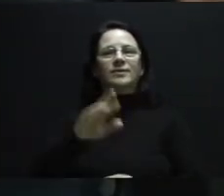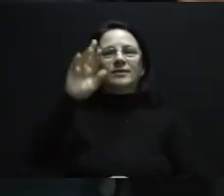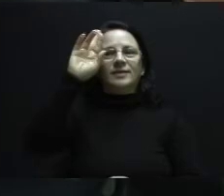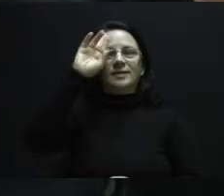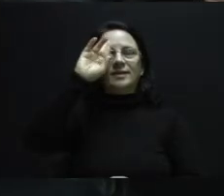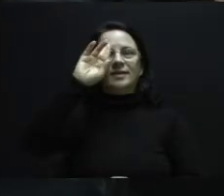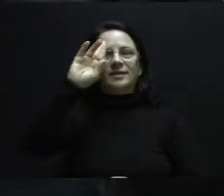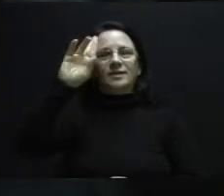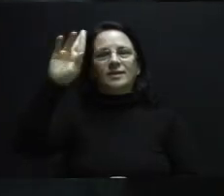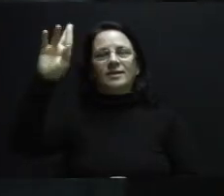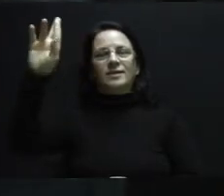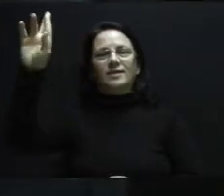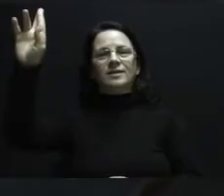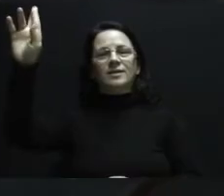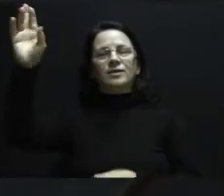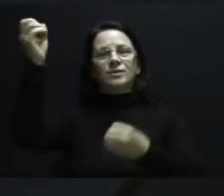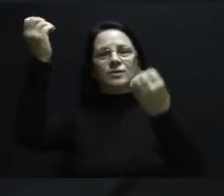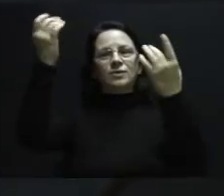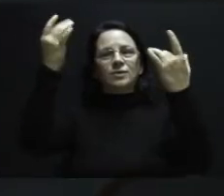Abençoa, Senhor,